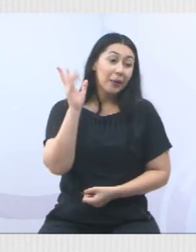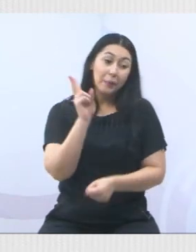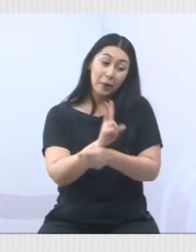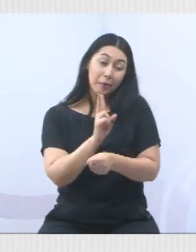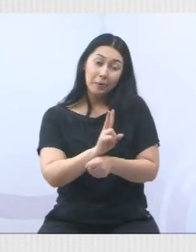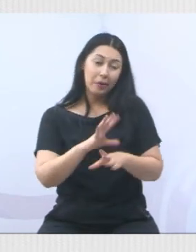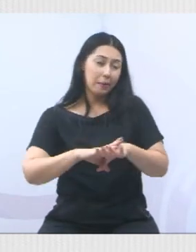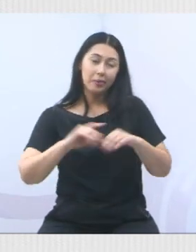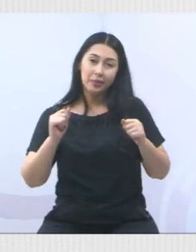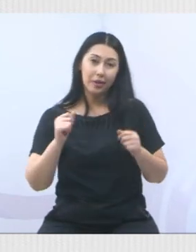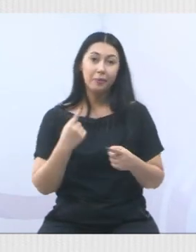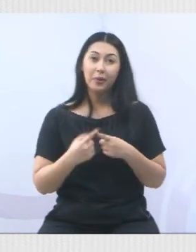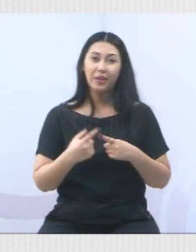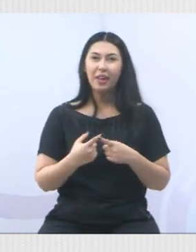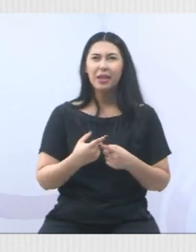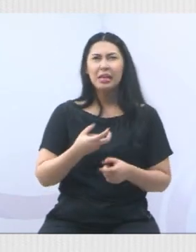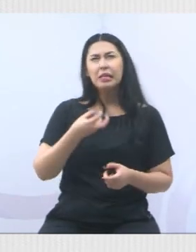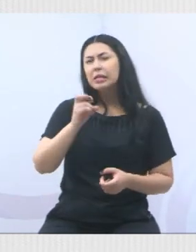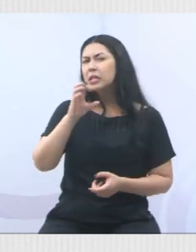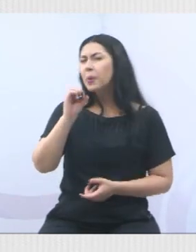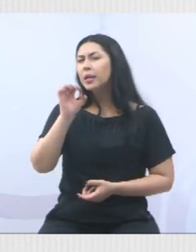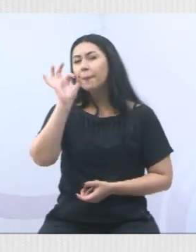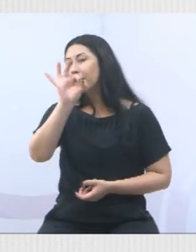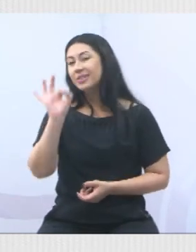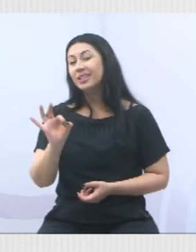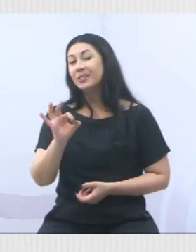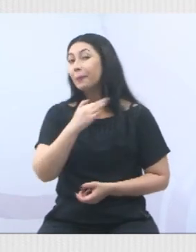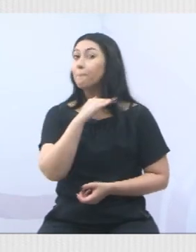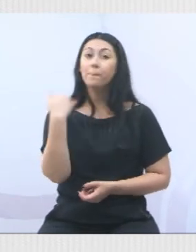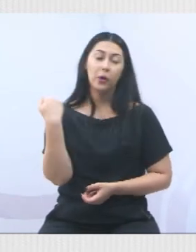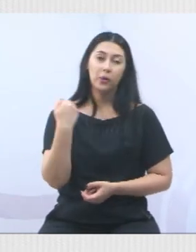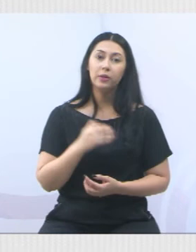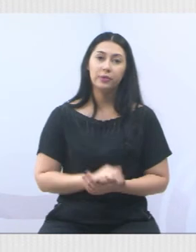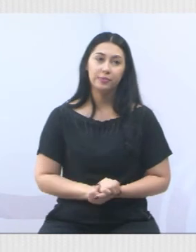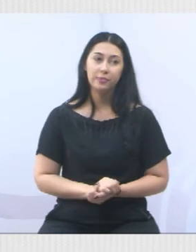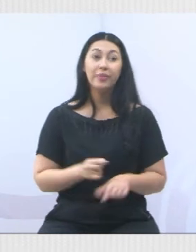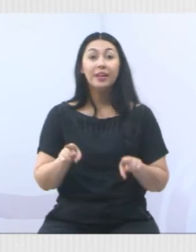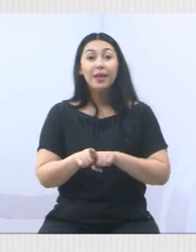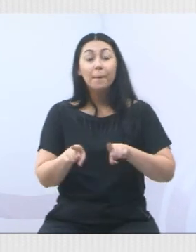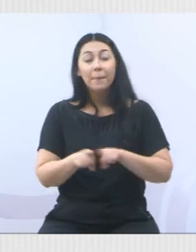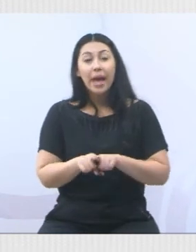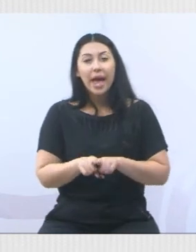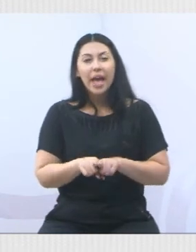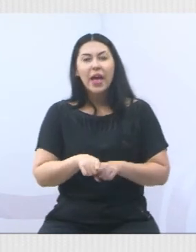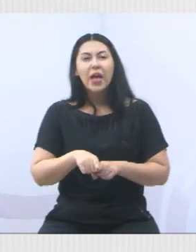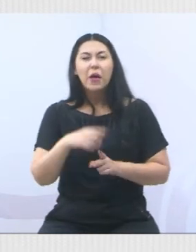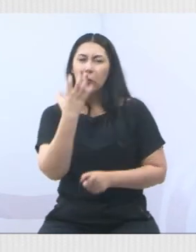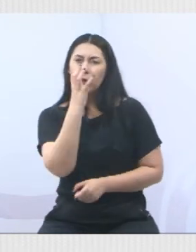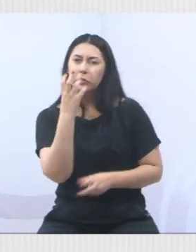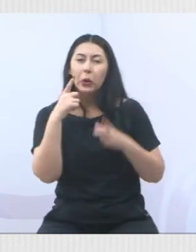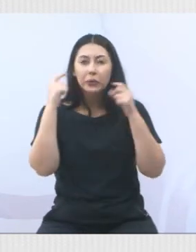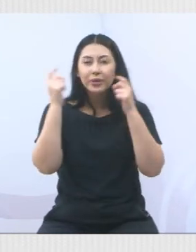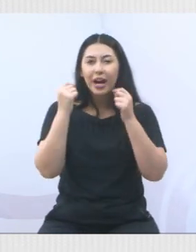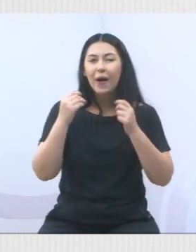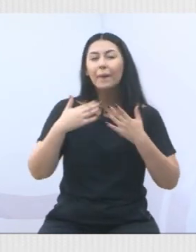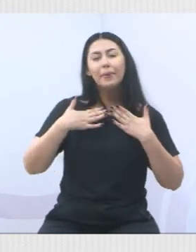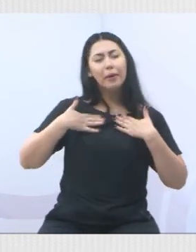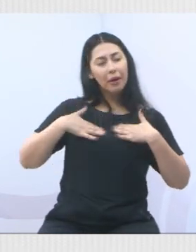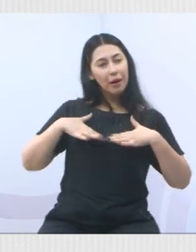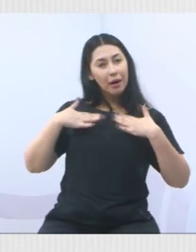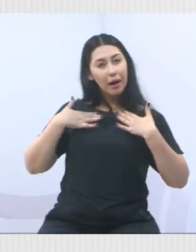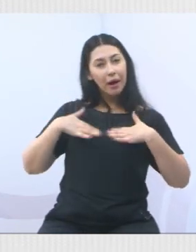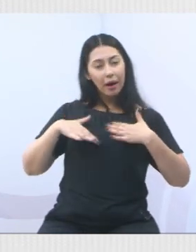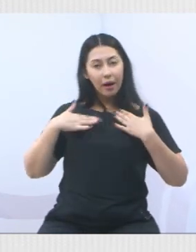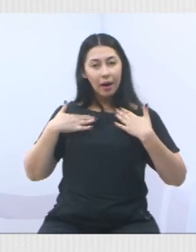cinomose, 50% é fatal para os animais. Reduz a agressividade. Alguns animais se tornam mais calmos, né,